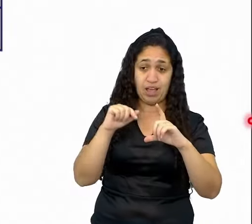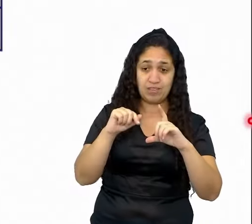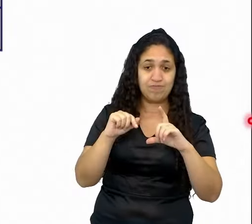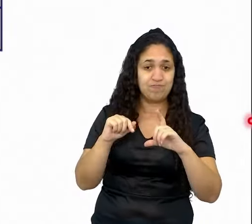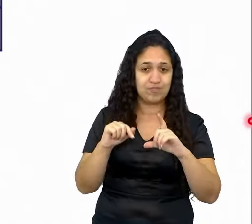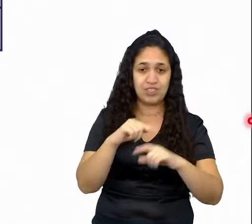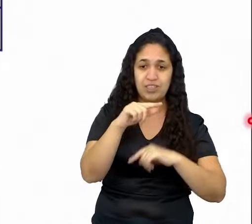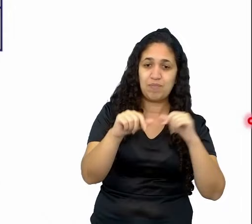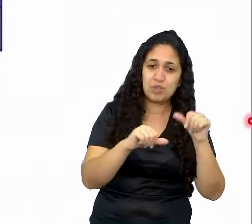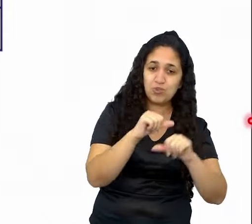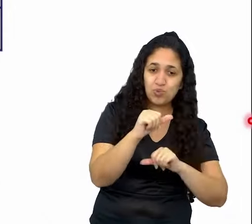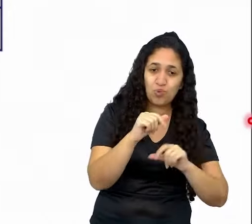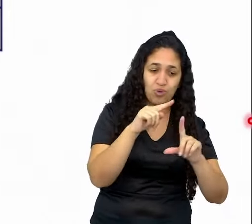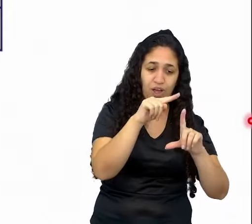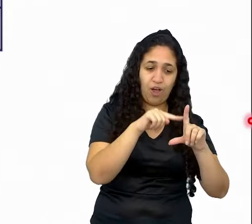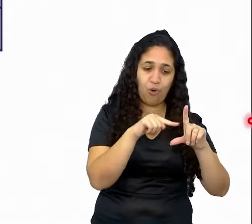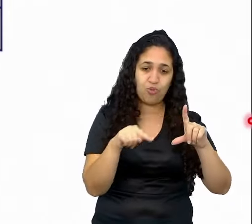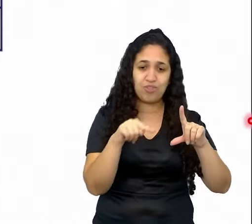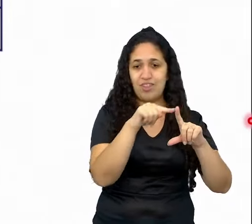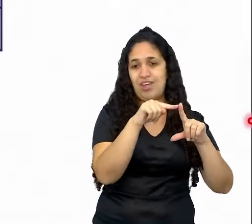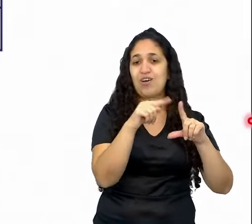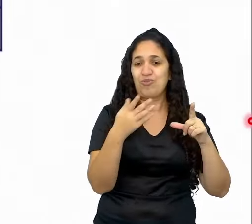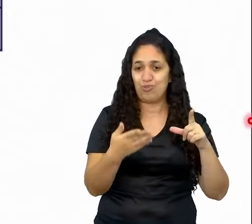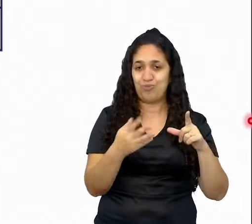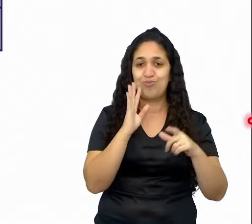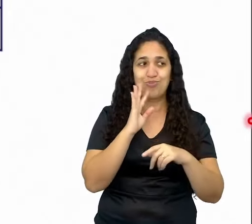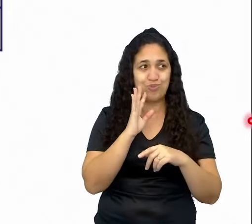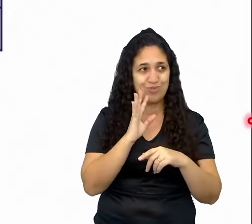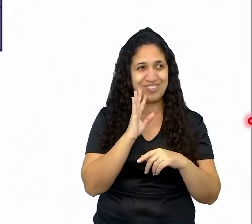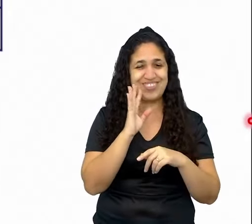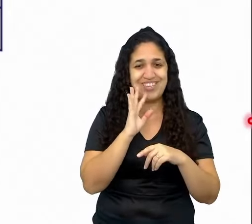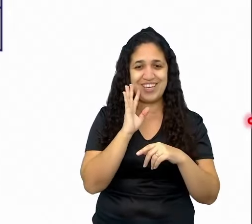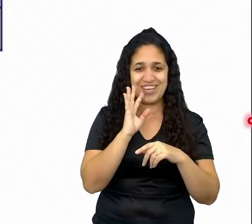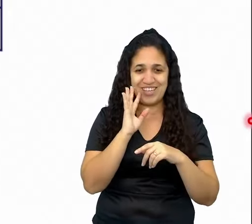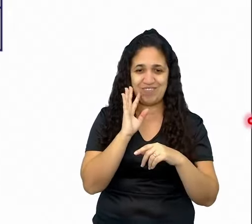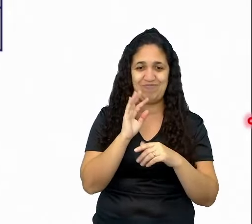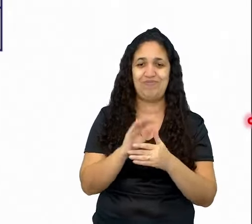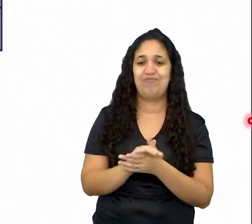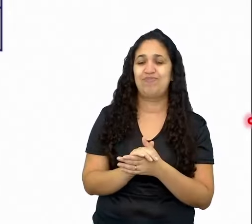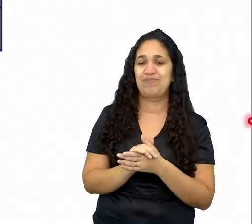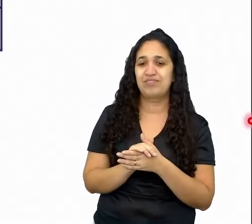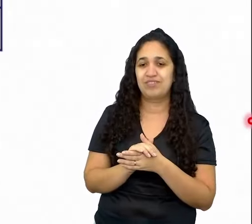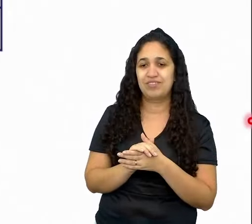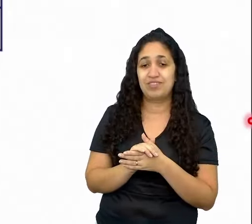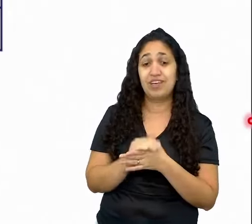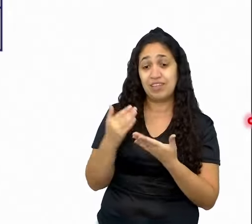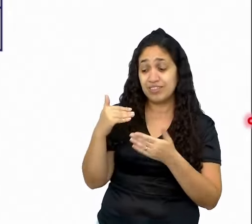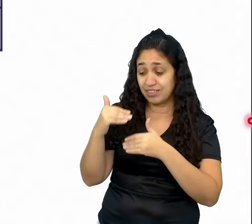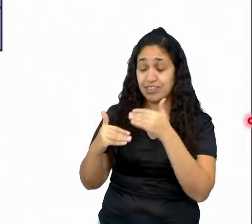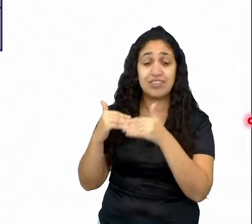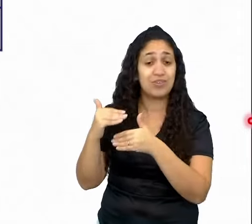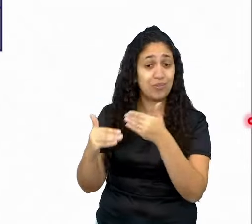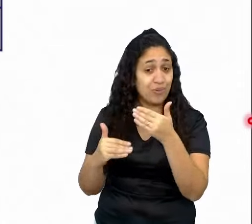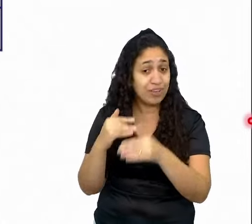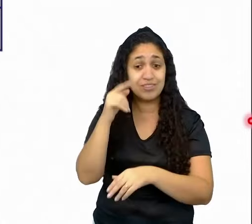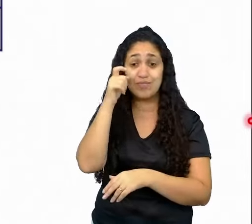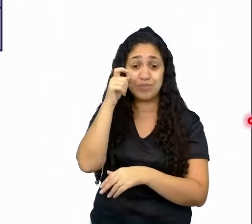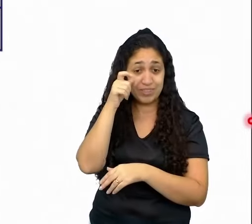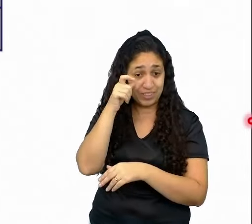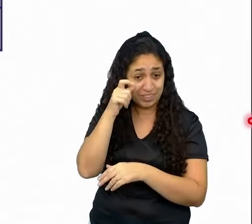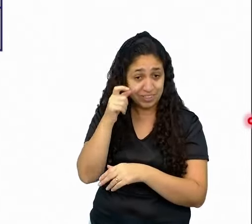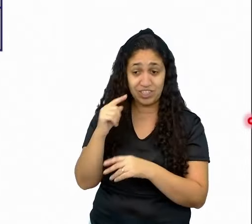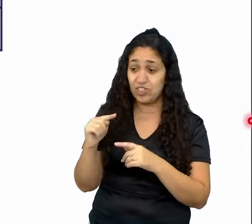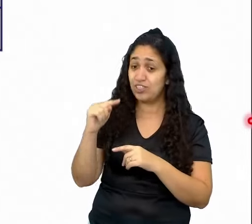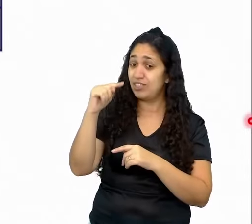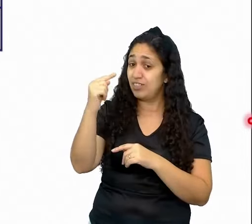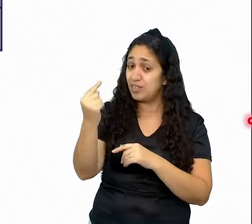com triângulos, né? Então, é bem bacana também essa sequência. E, por último, a gente tem